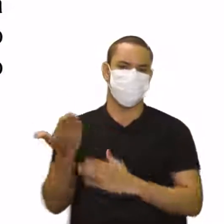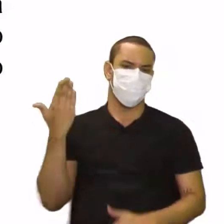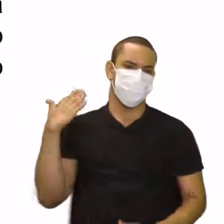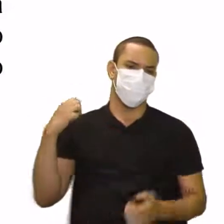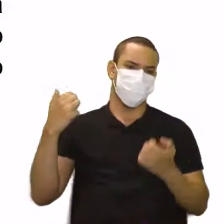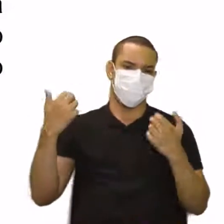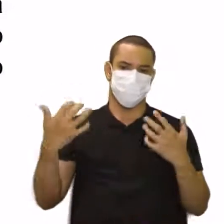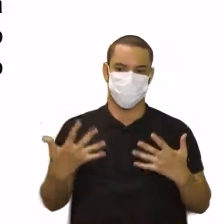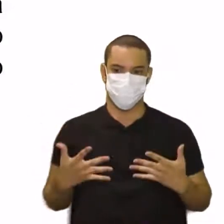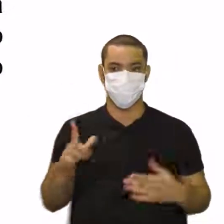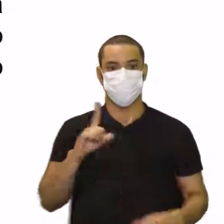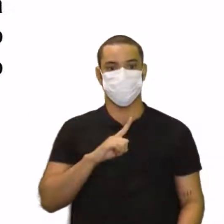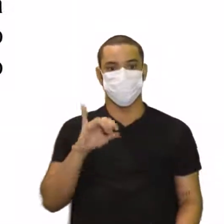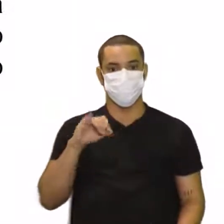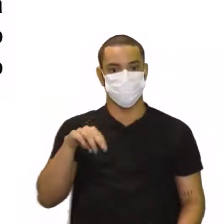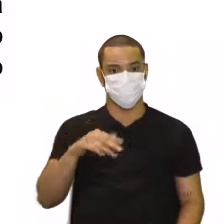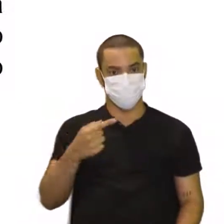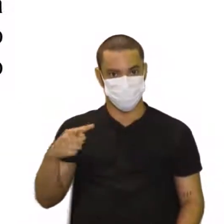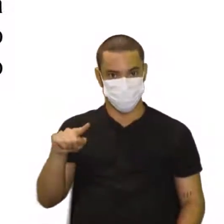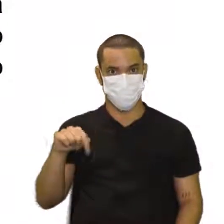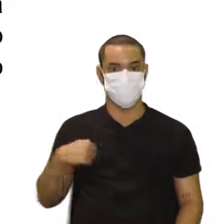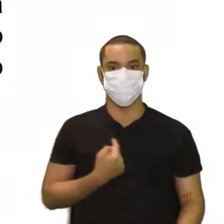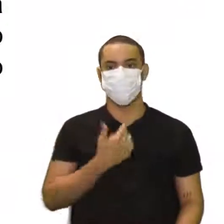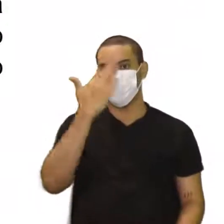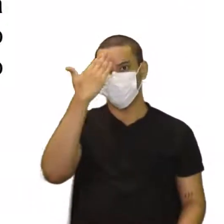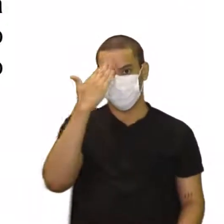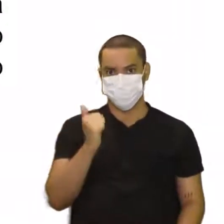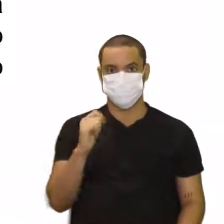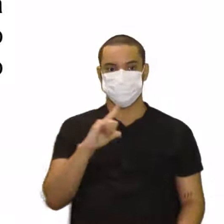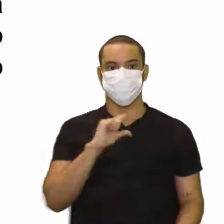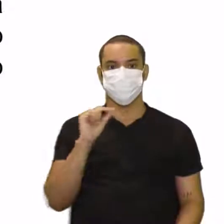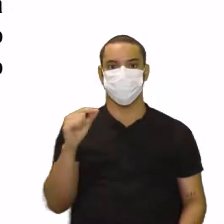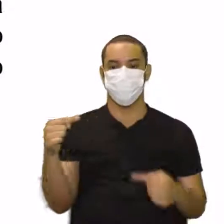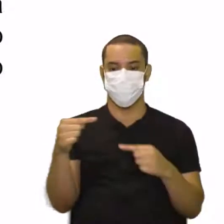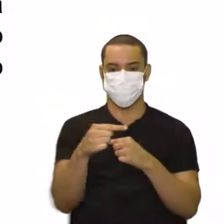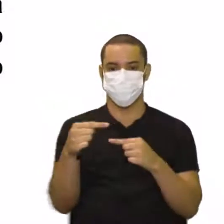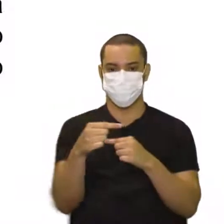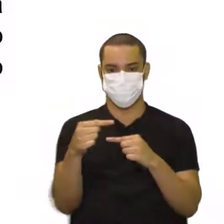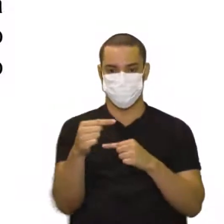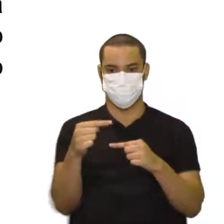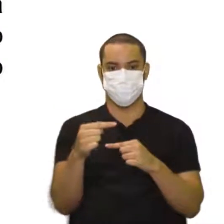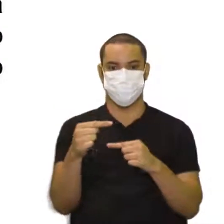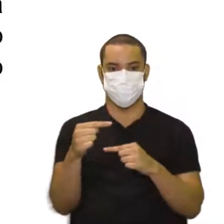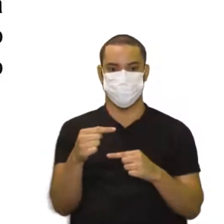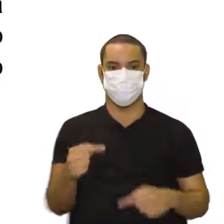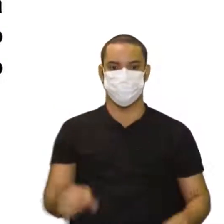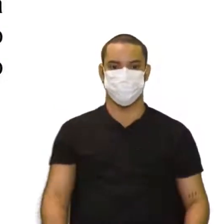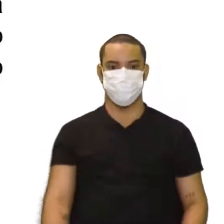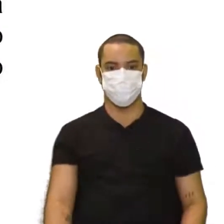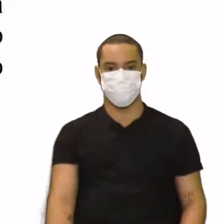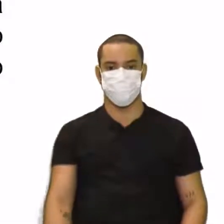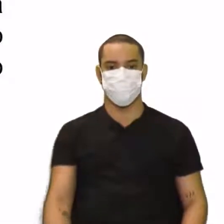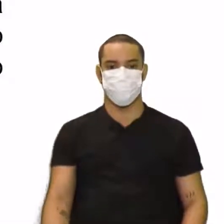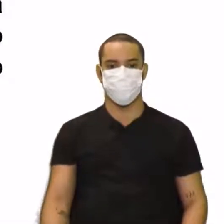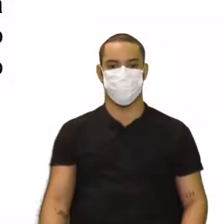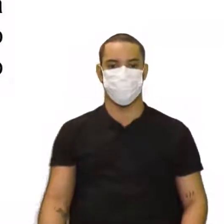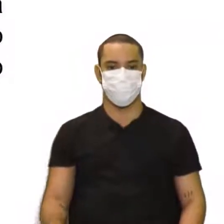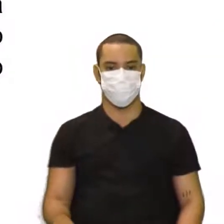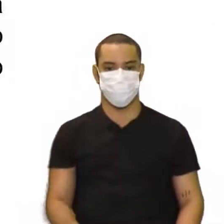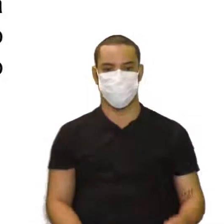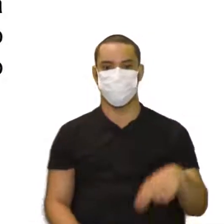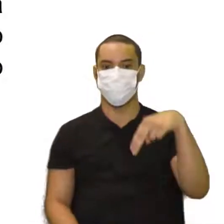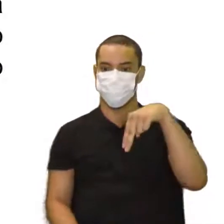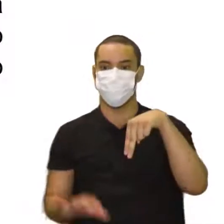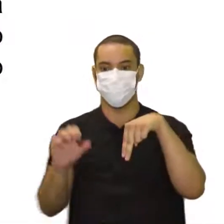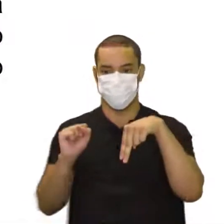e a gente tem um ímã. E a gente sabe que ímã tem o quê? 2 polos, né? Tem polo norte e tem o